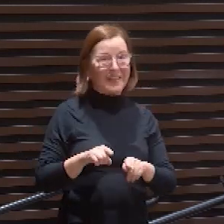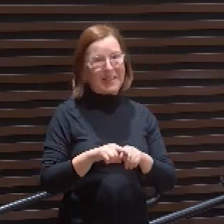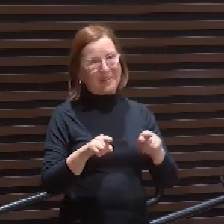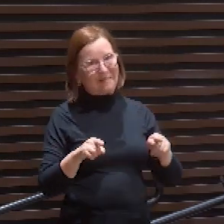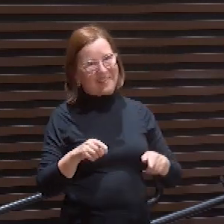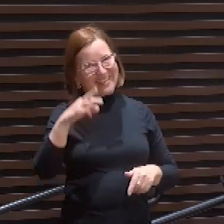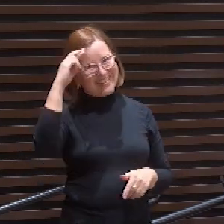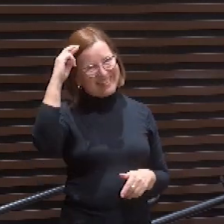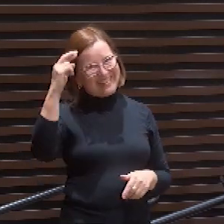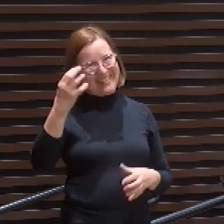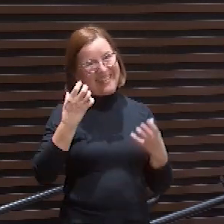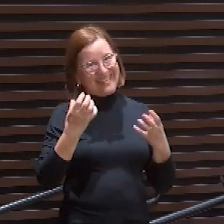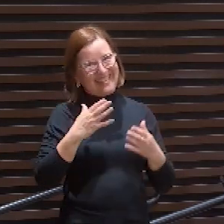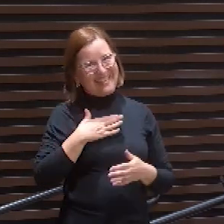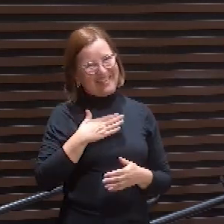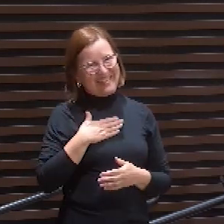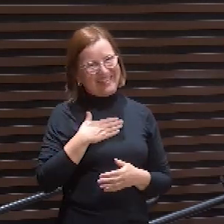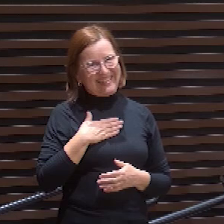me quis.